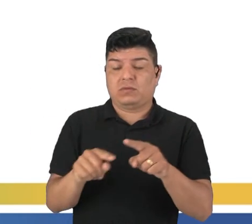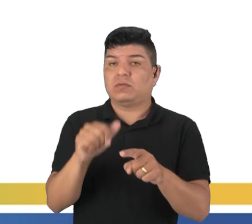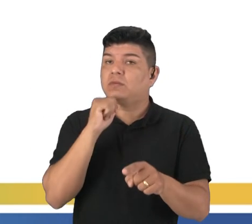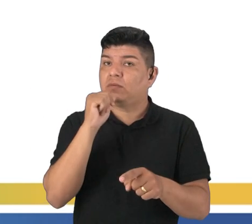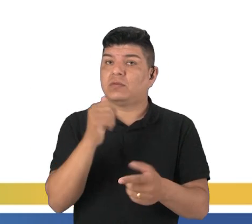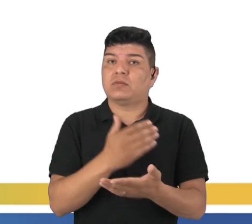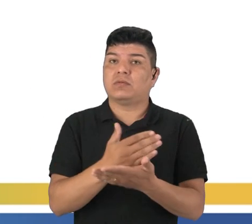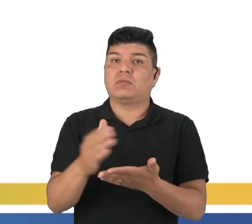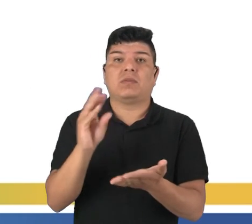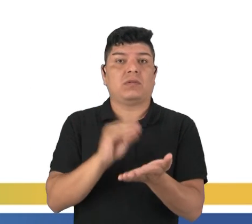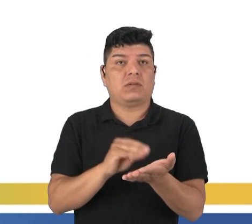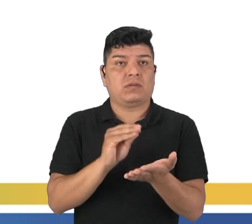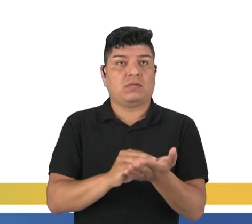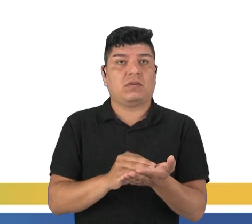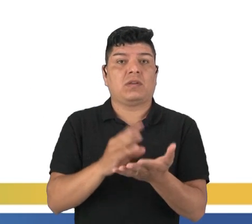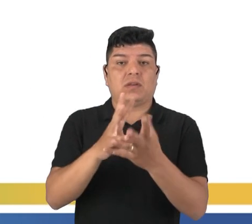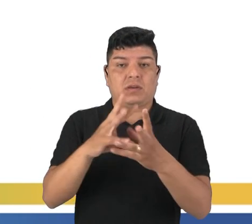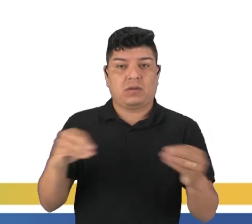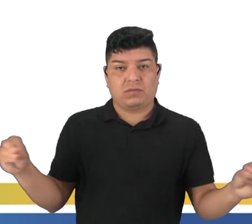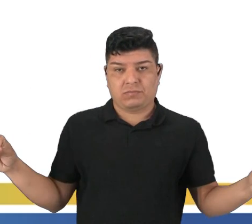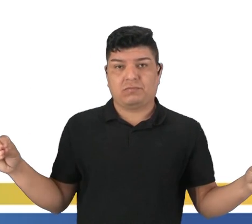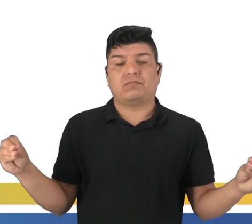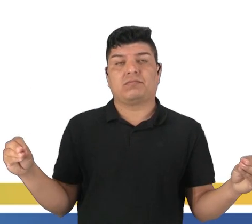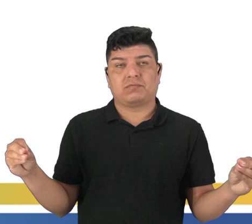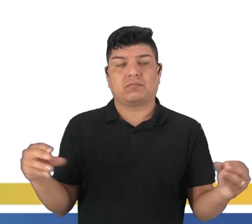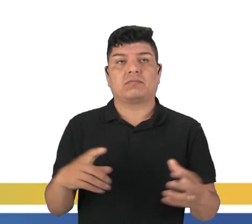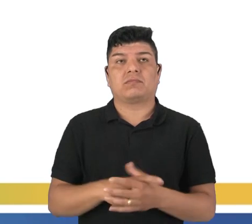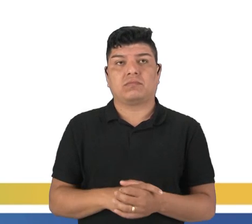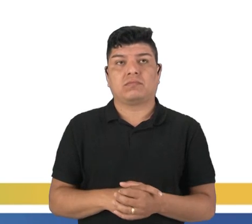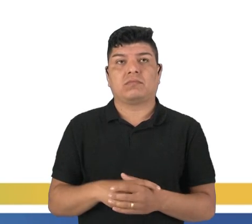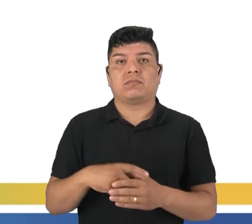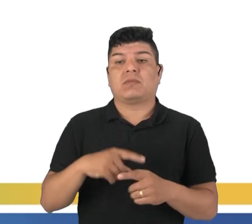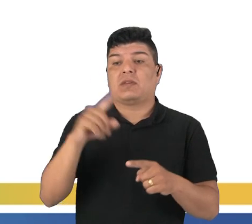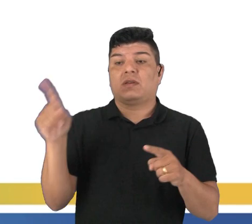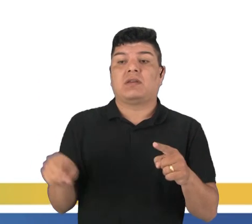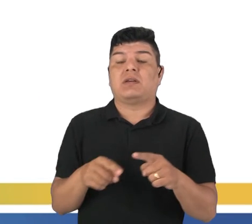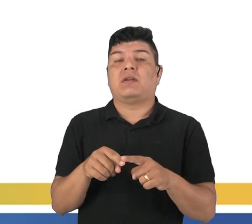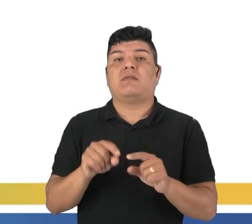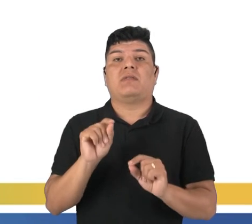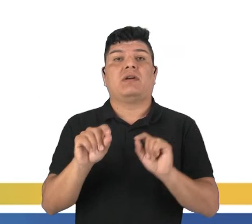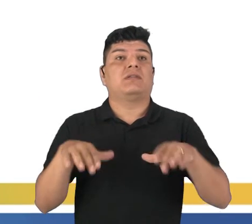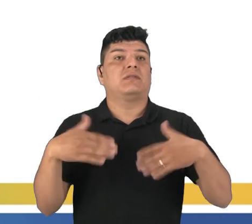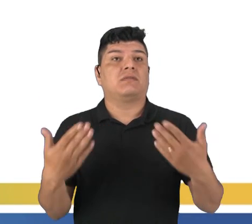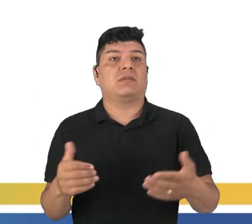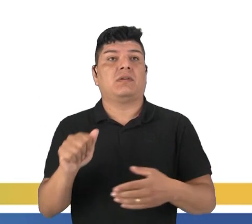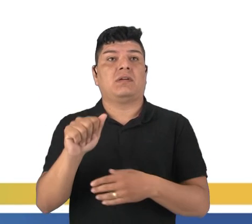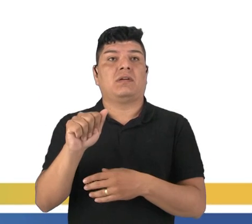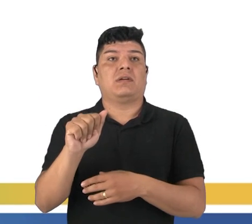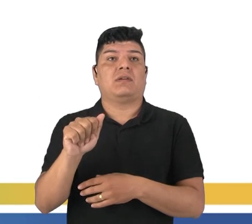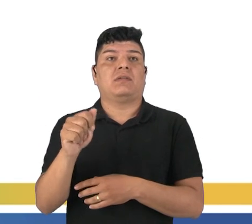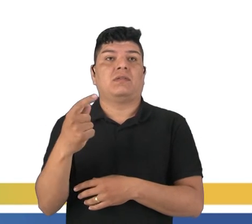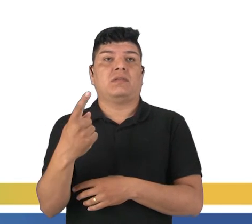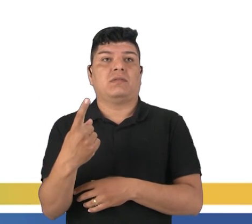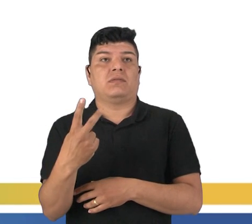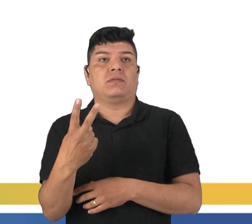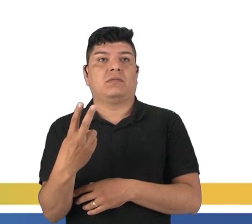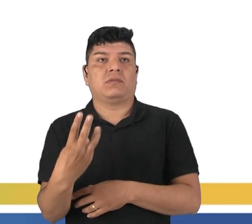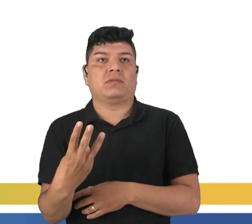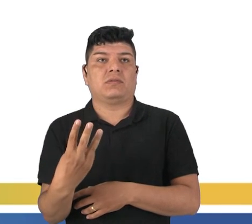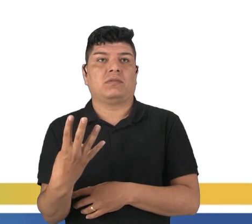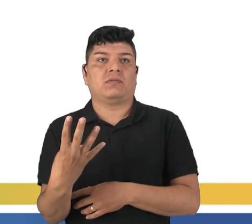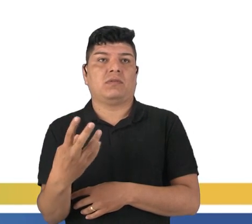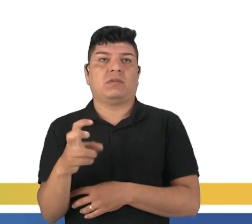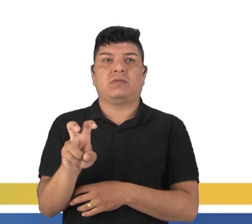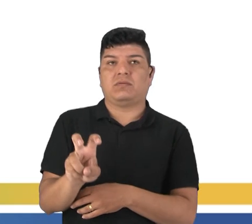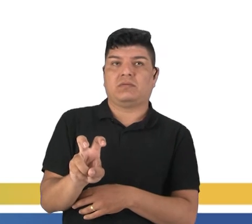apresentar irregularidades até desaparecerem por completo. Essa fase é chamada de menarca, menopausa, menstruação,